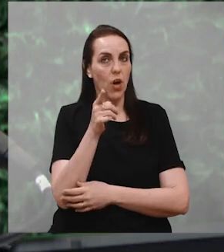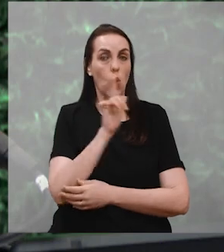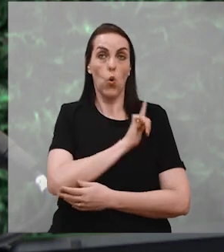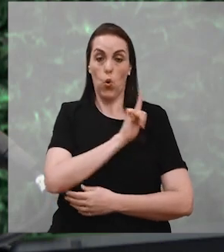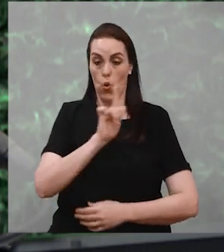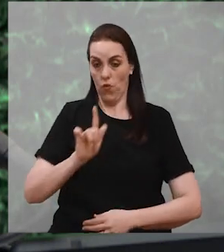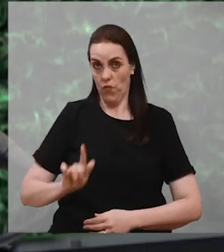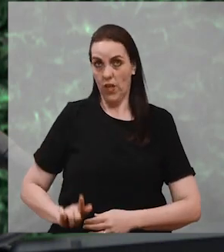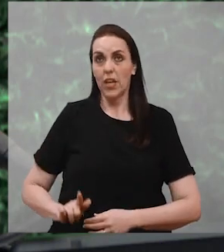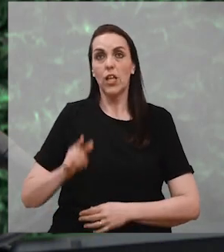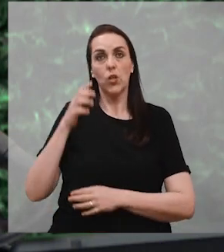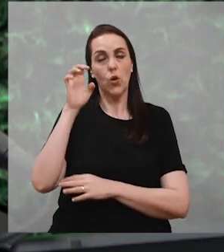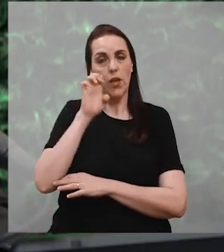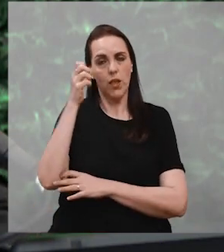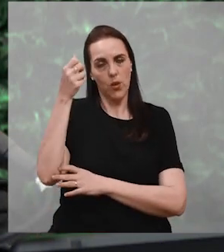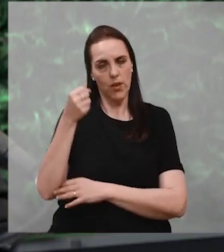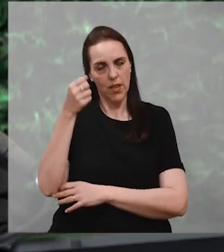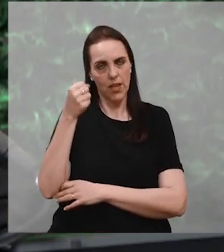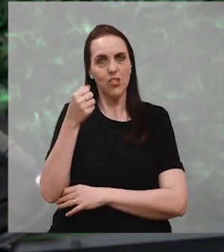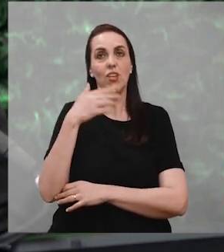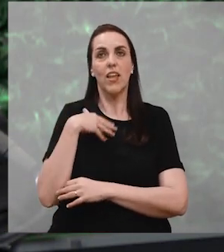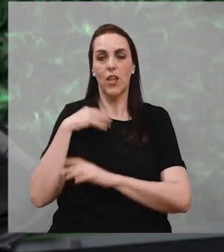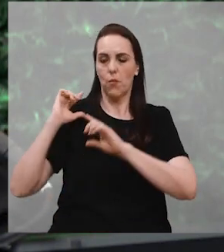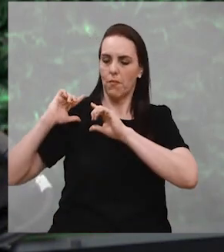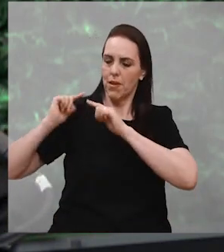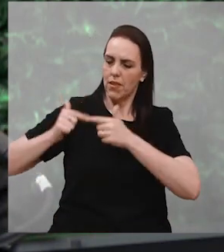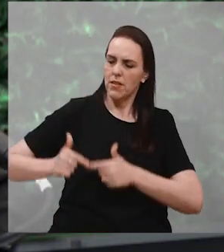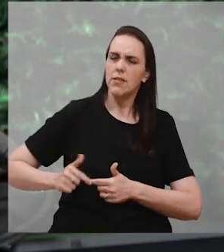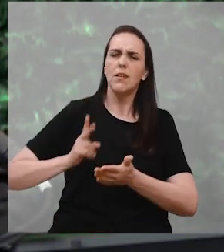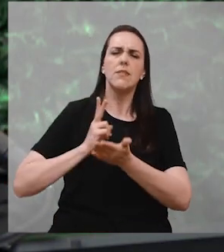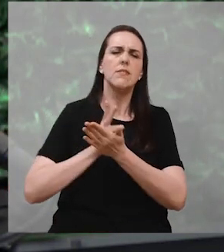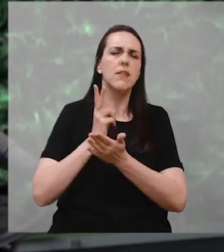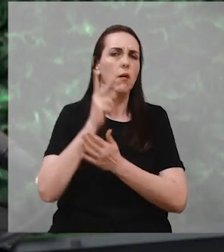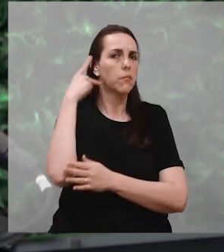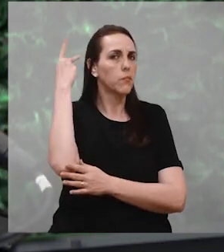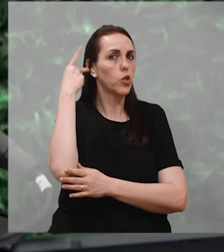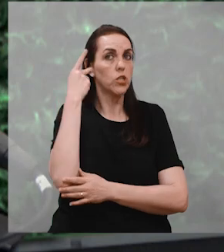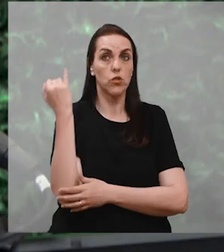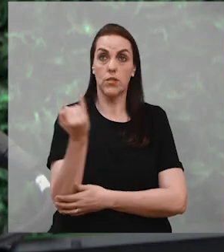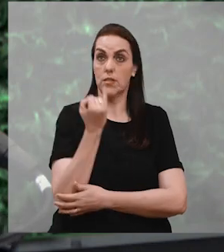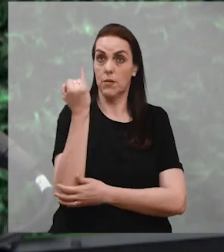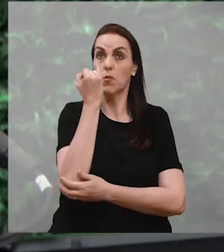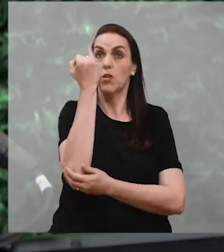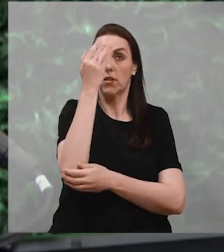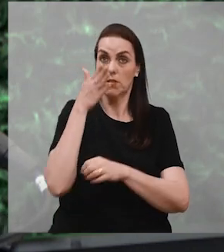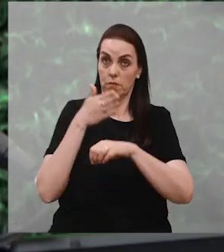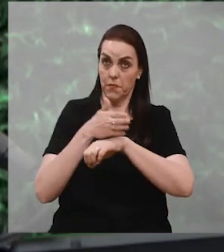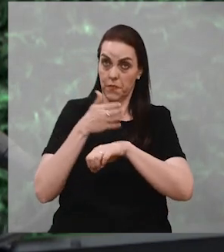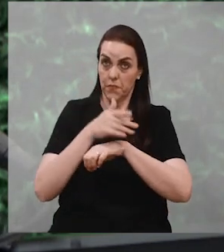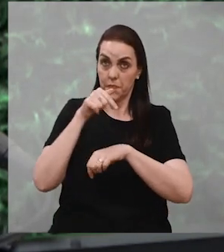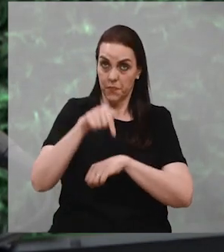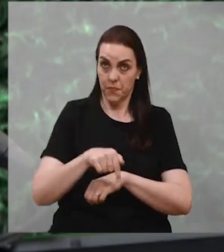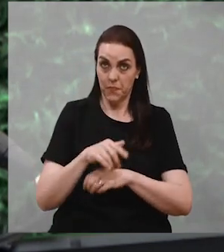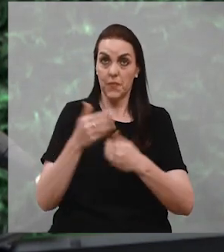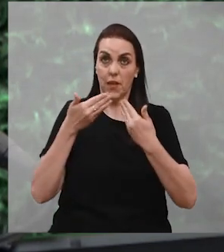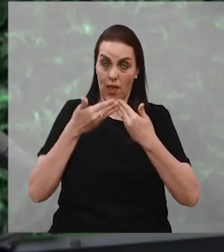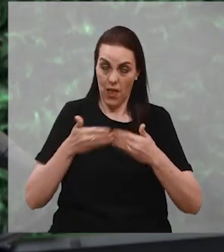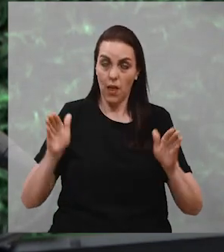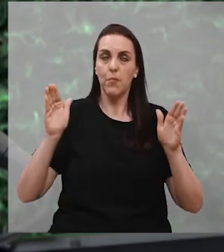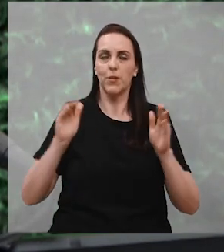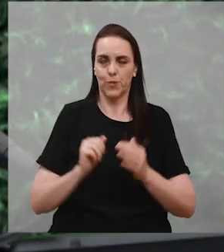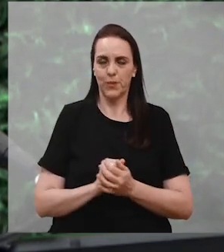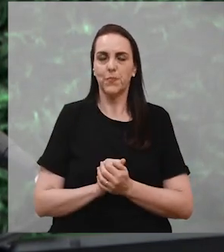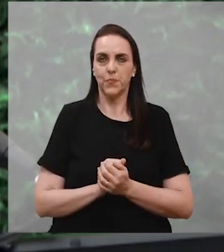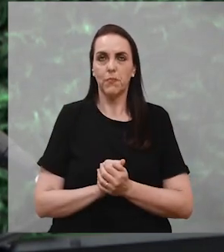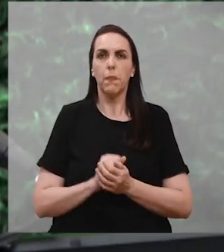muito bacana. O governador também esteve, né? Então tem uma tradição de sempre políticos importantes estarem aqui